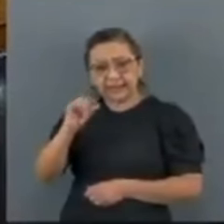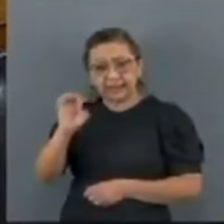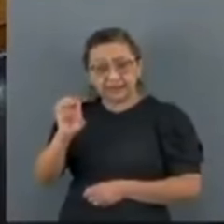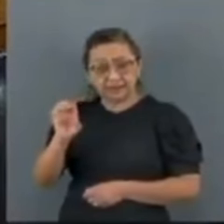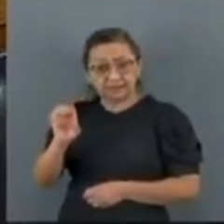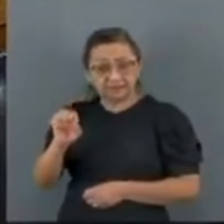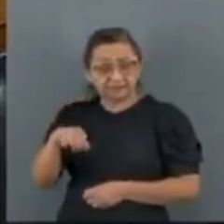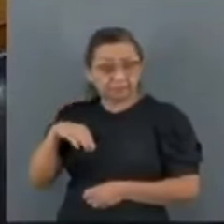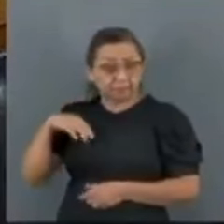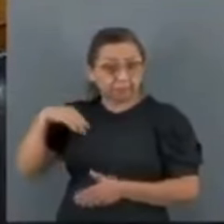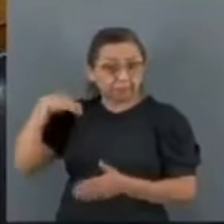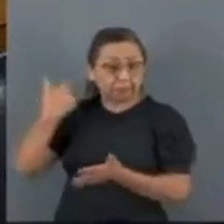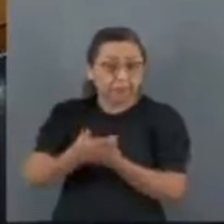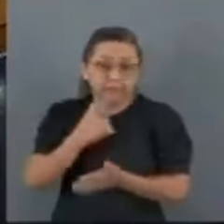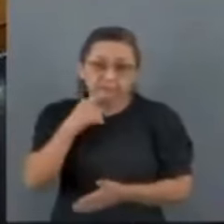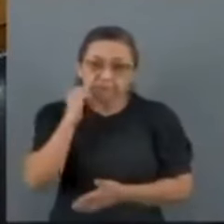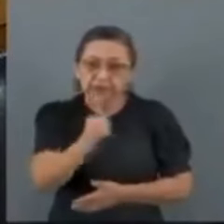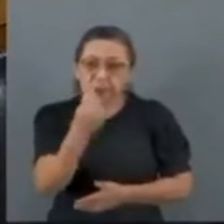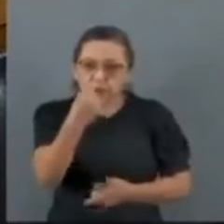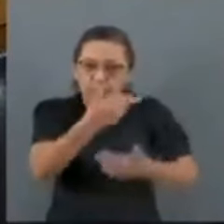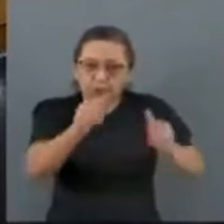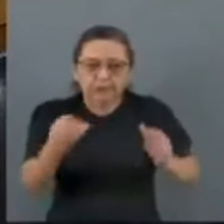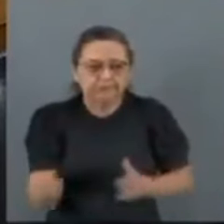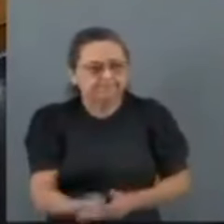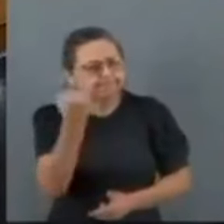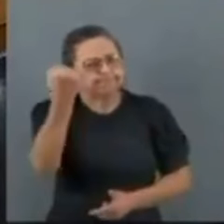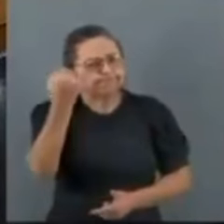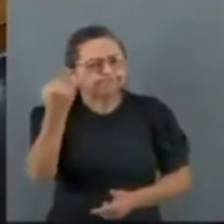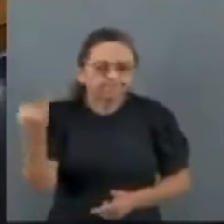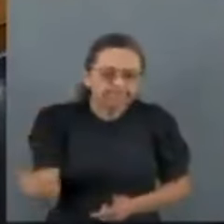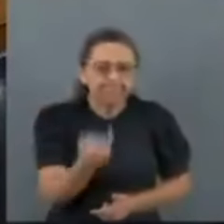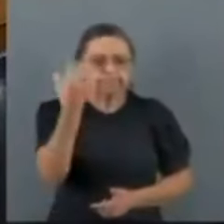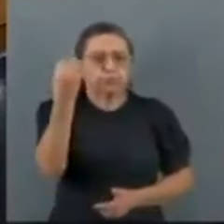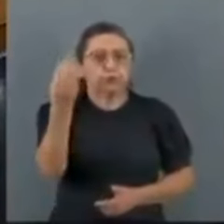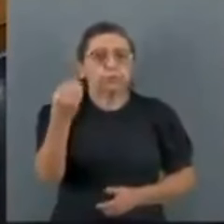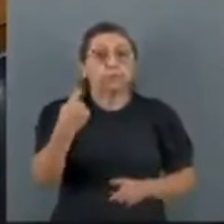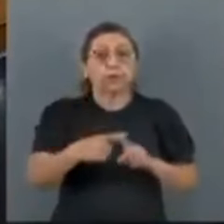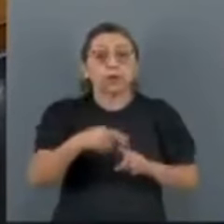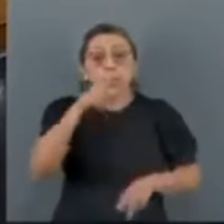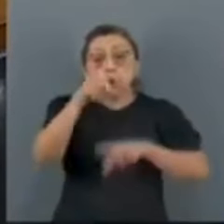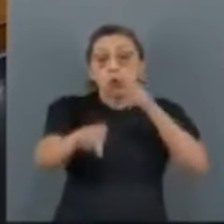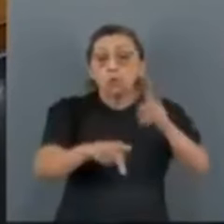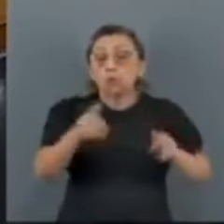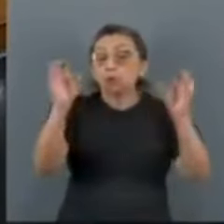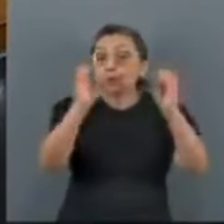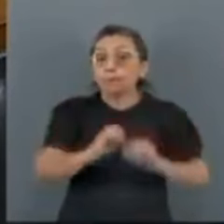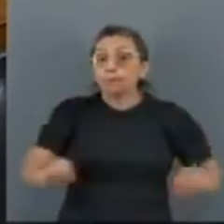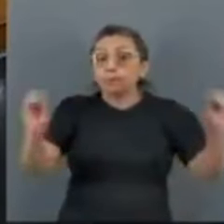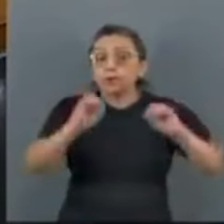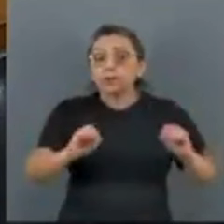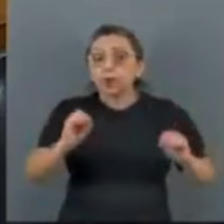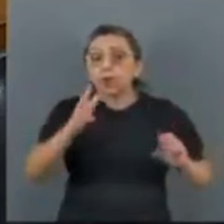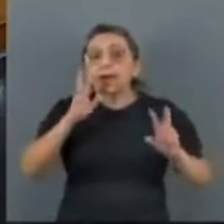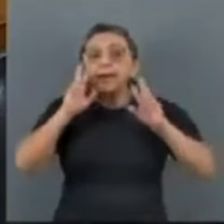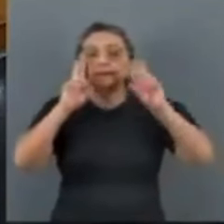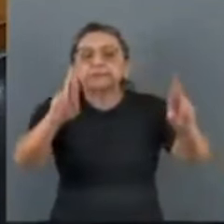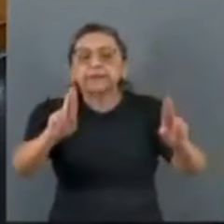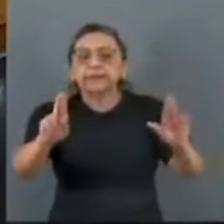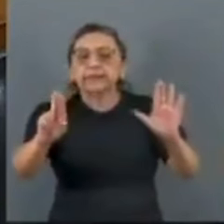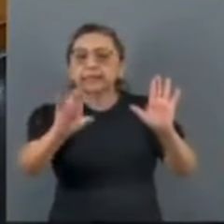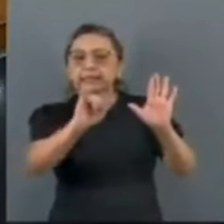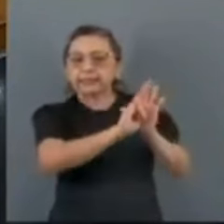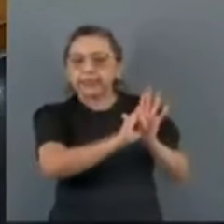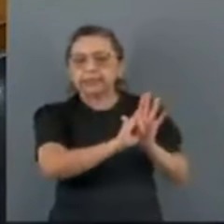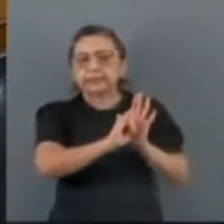coisa muito, muito, muito importante. Porque um povo que não preserva a sua identidade nem guarda a